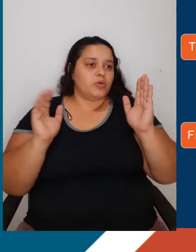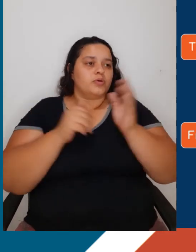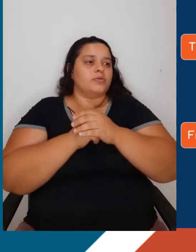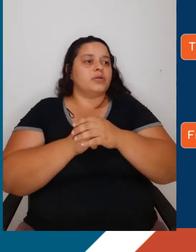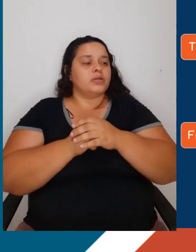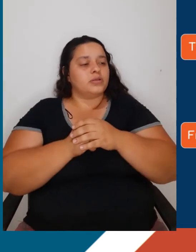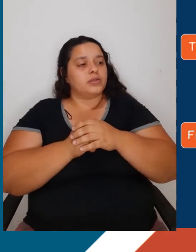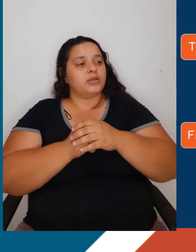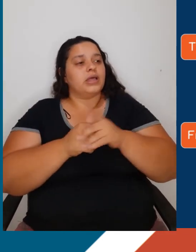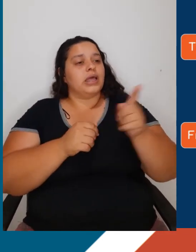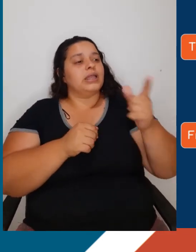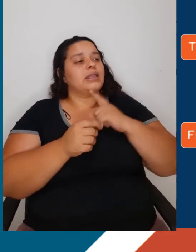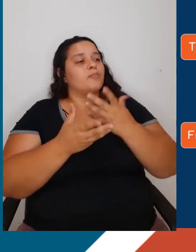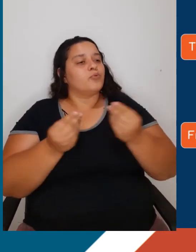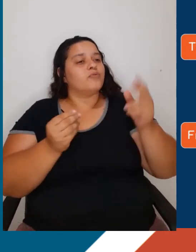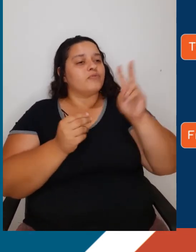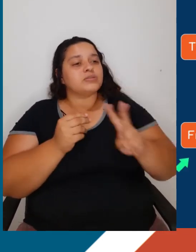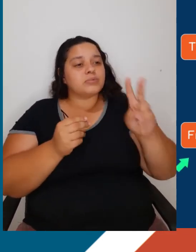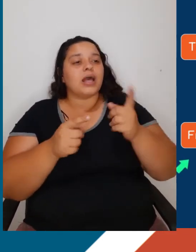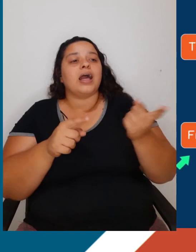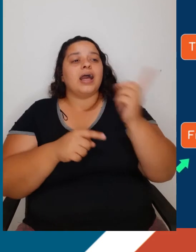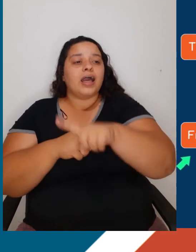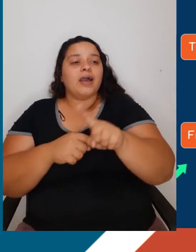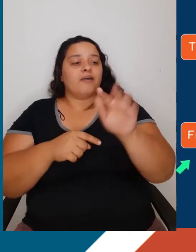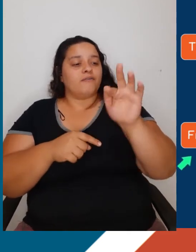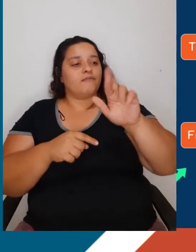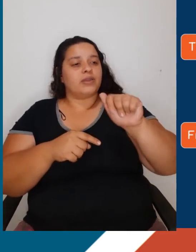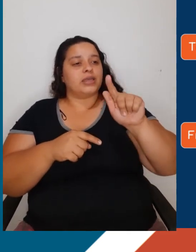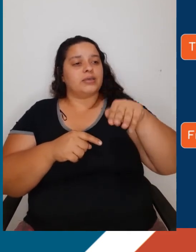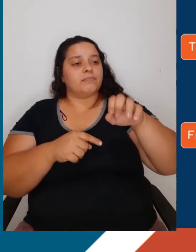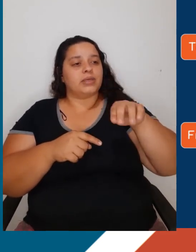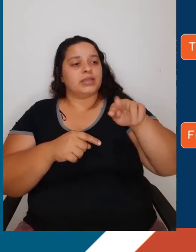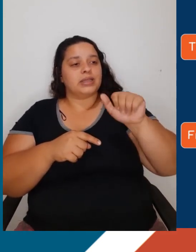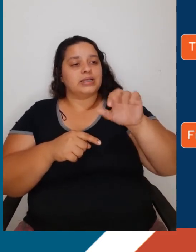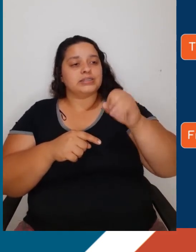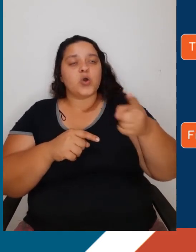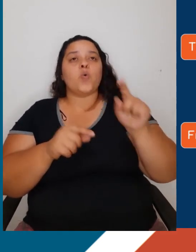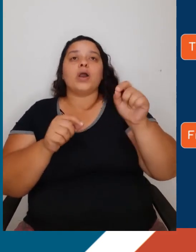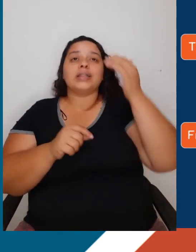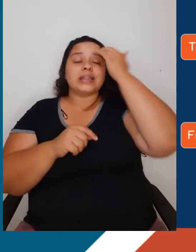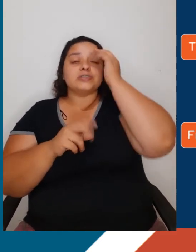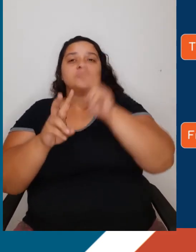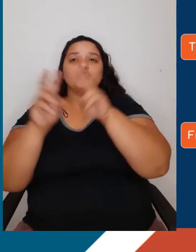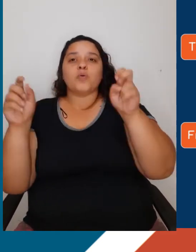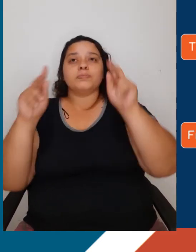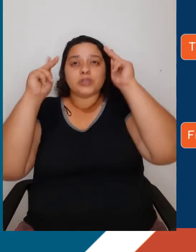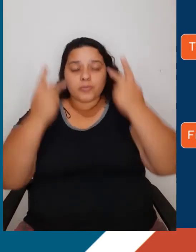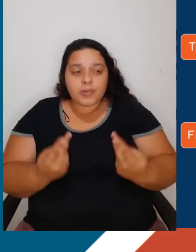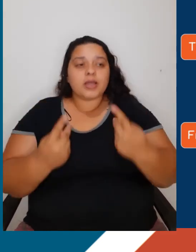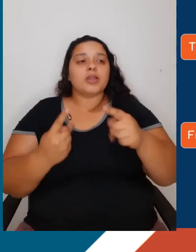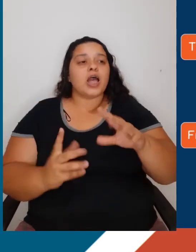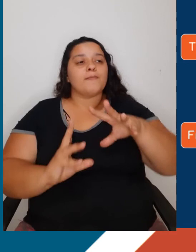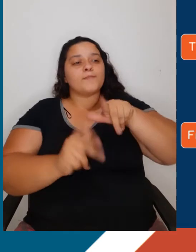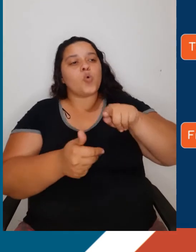porém, por sua recorrência em vestibulares, consiste na fragmentação do eu, que consiste na busca pelo entendimento do ser humano inserido